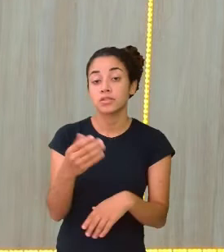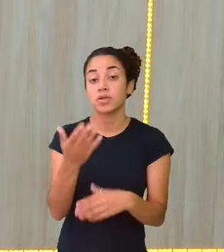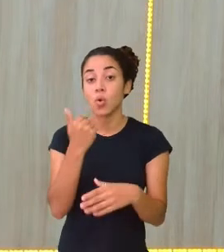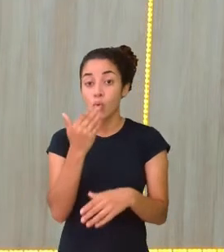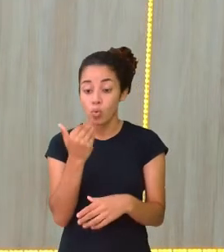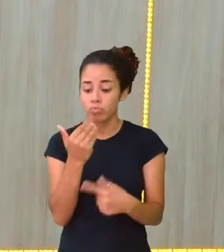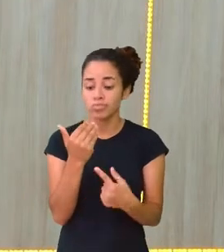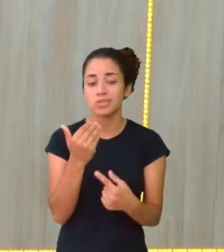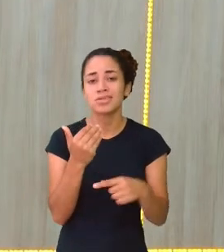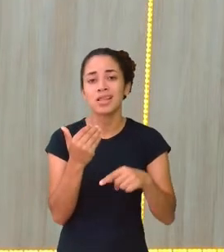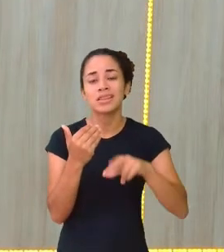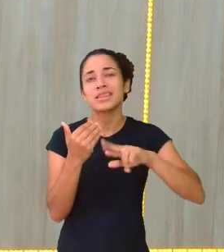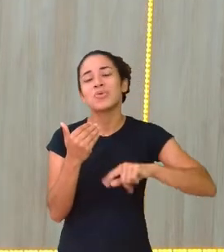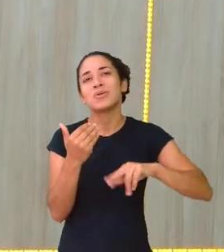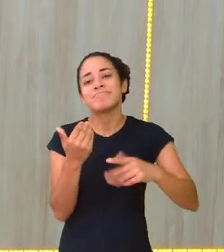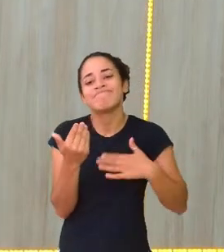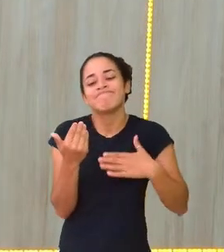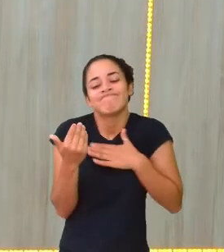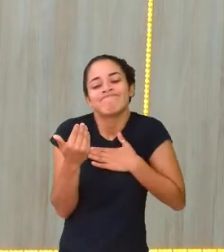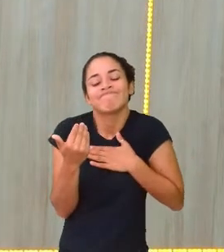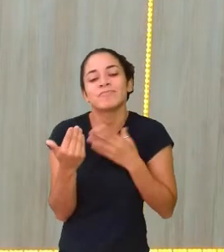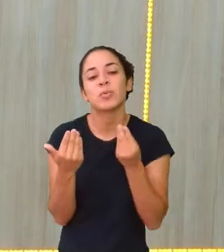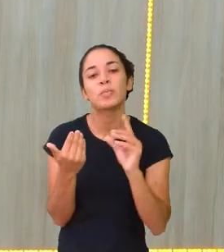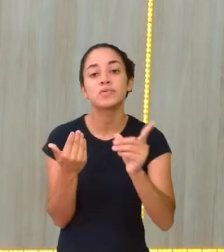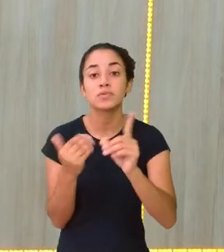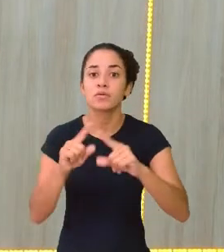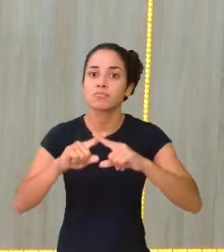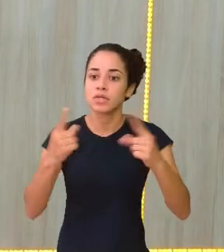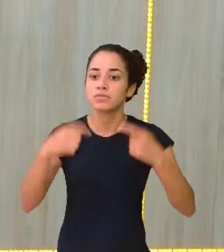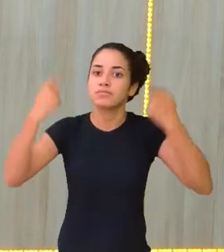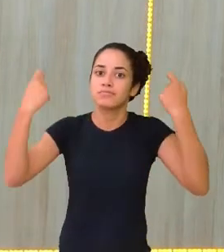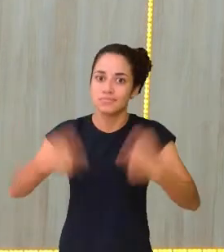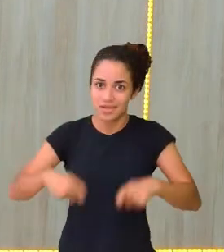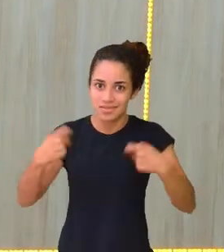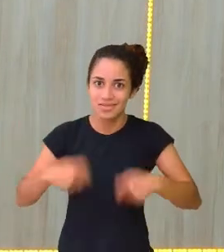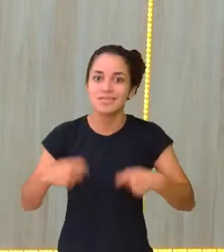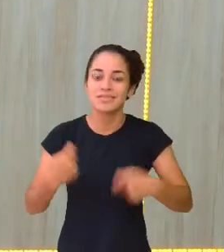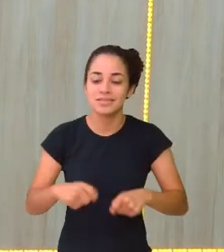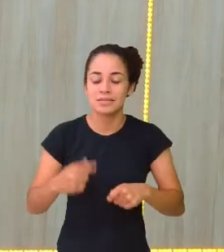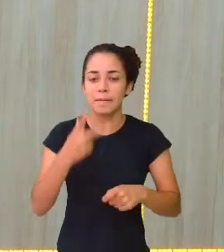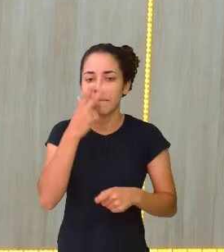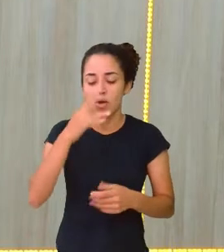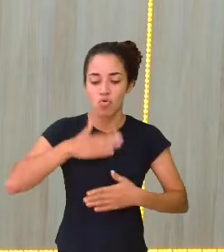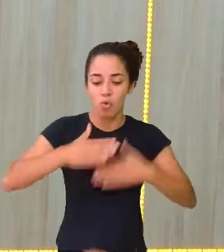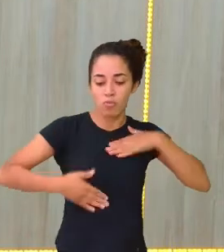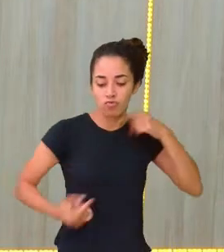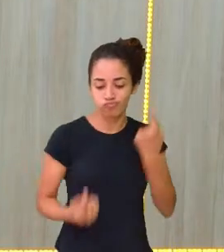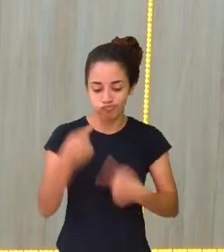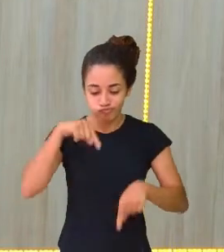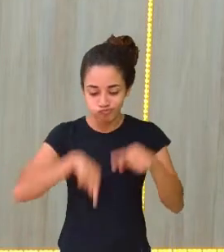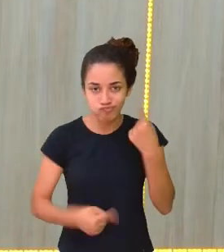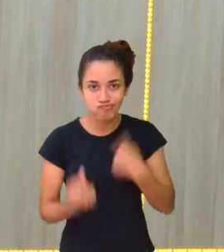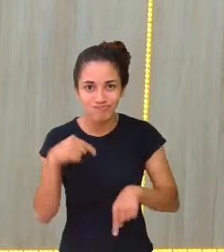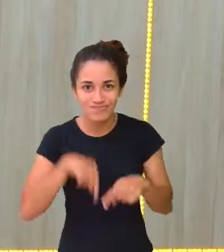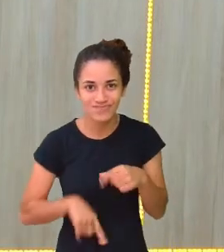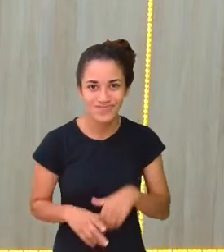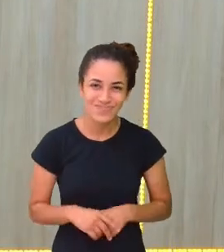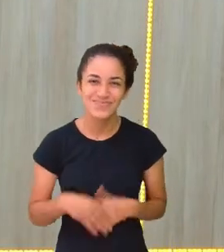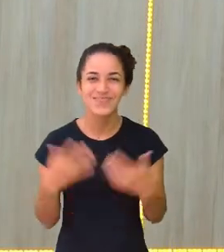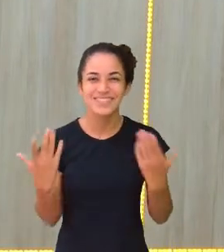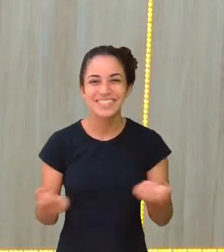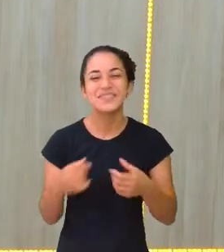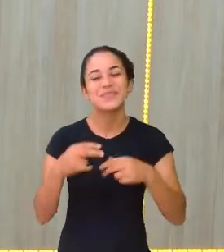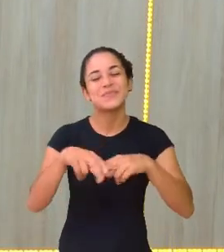servido não é muito do nosso agrado, mas é necessário para o bom funcionamento do nosso corpo. Então, esse aí é o